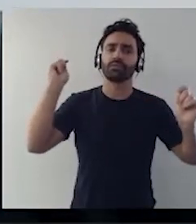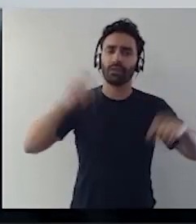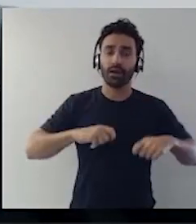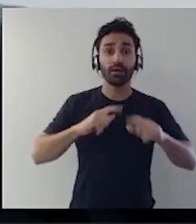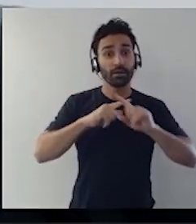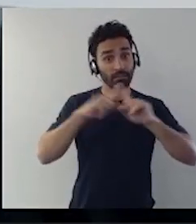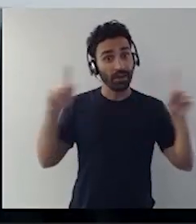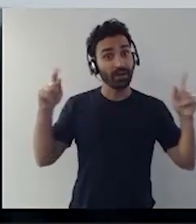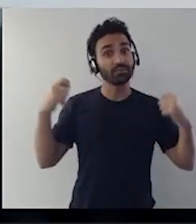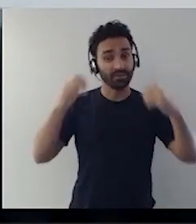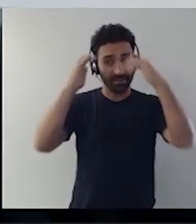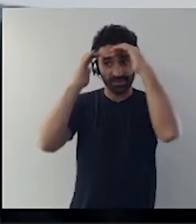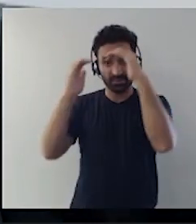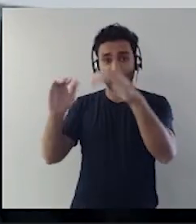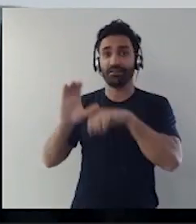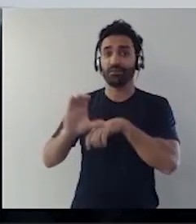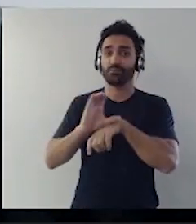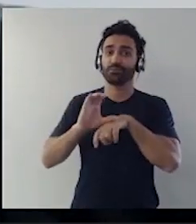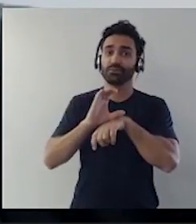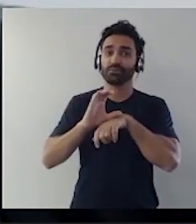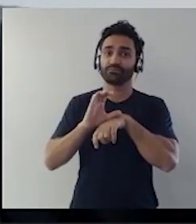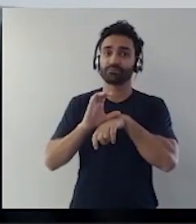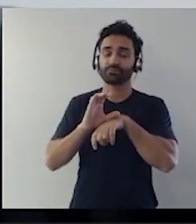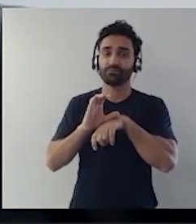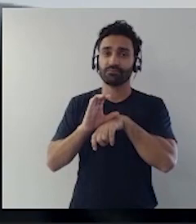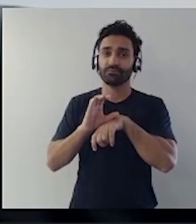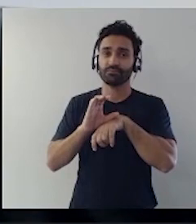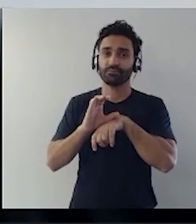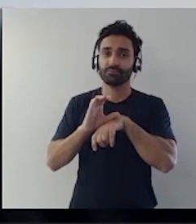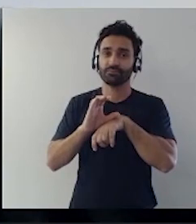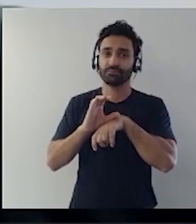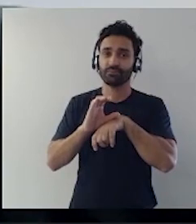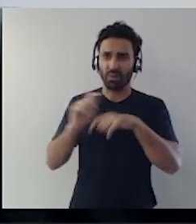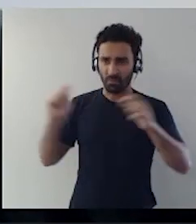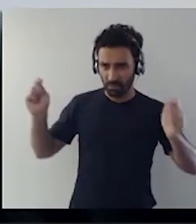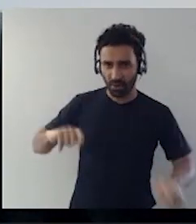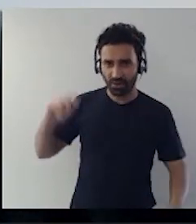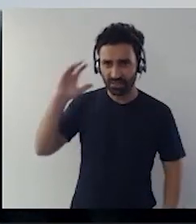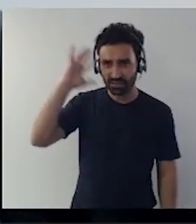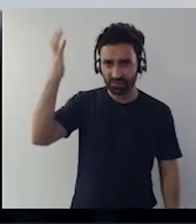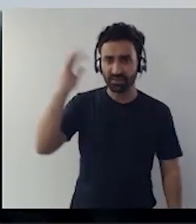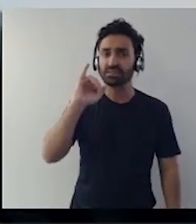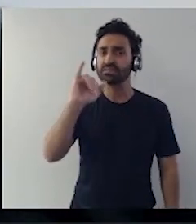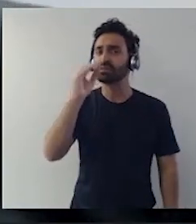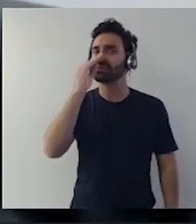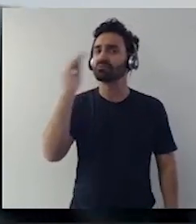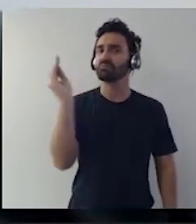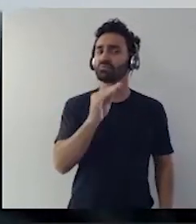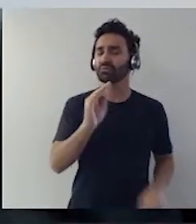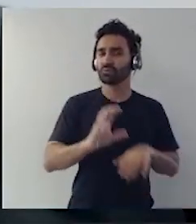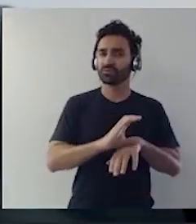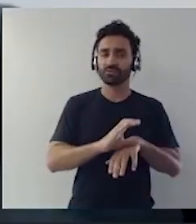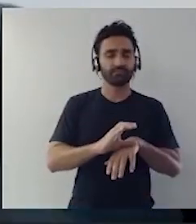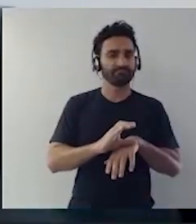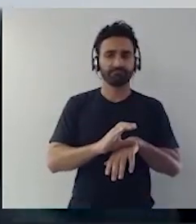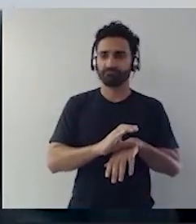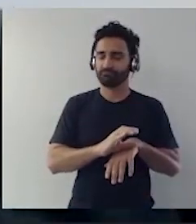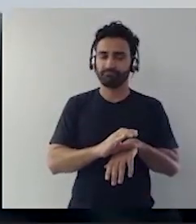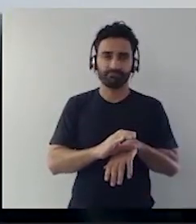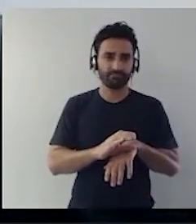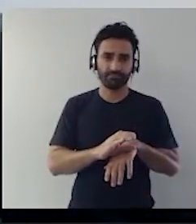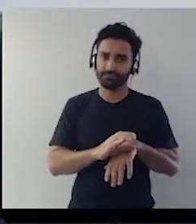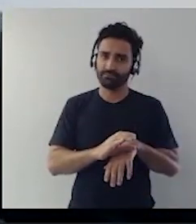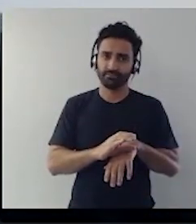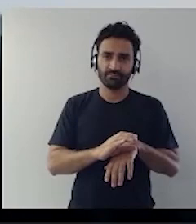respeitando a Constituição. Não há solução fora da Constituição. Não há solução fora